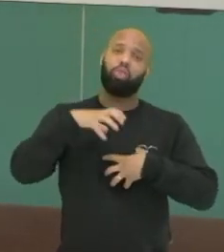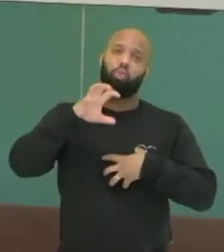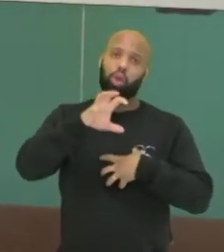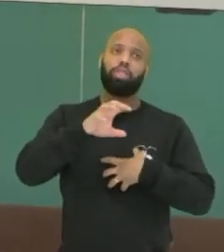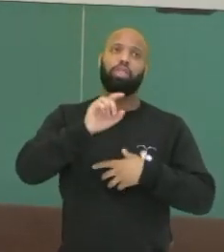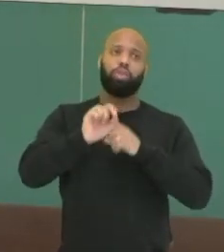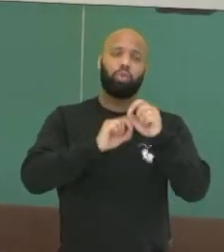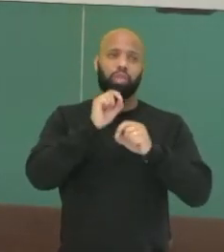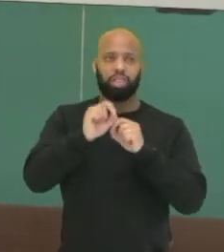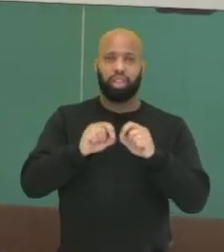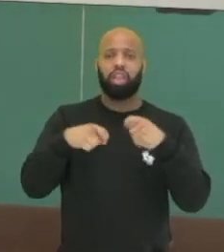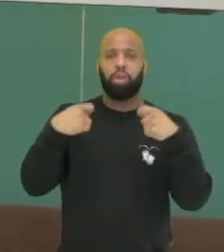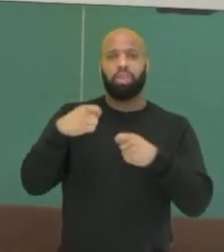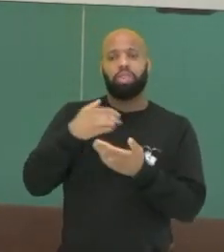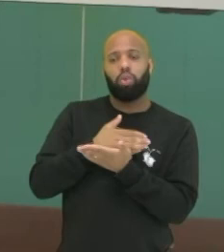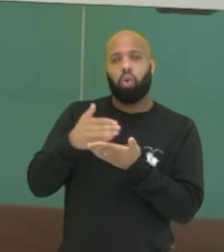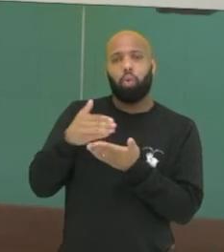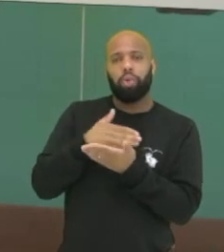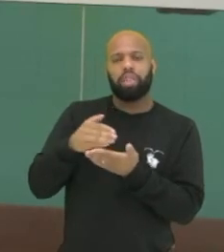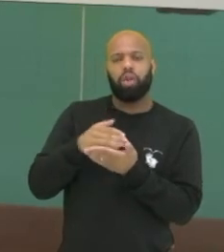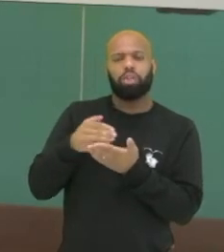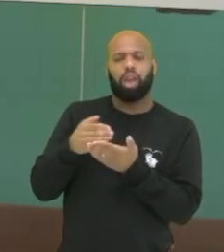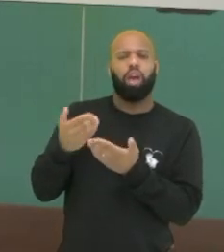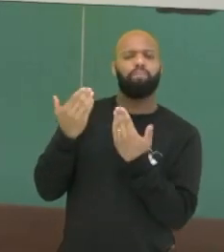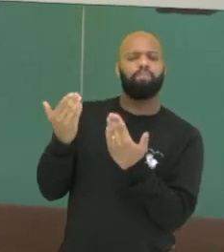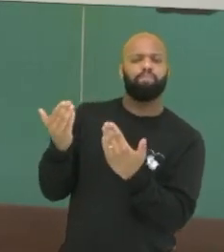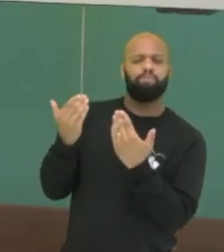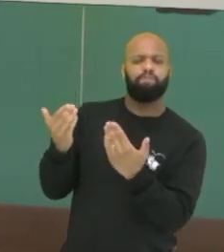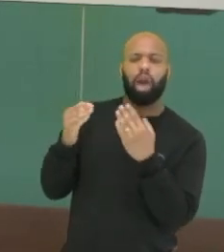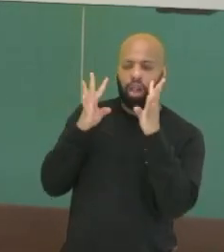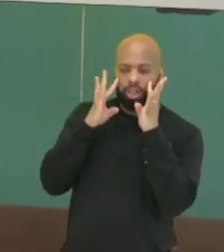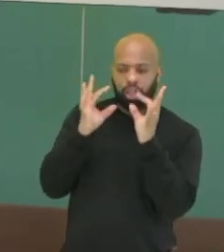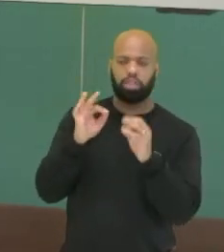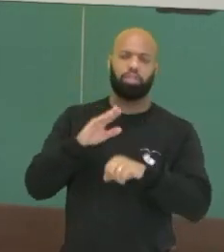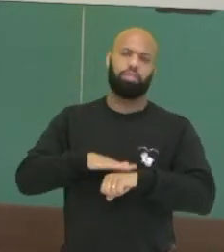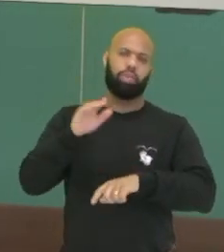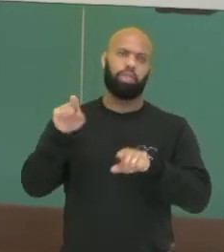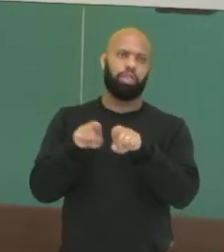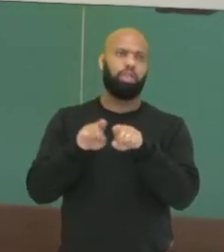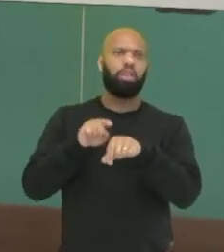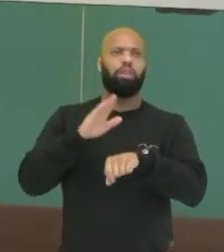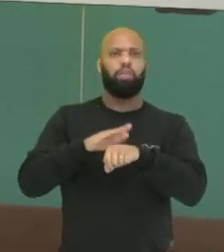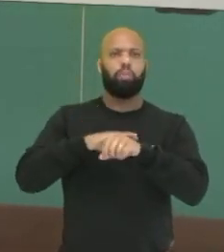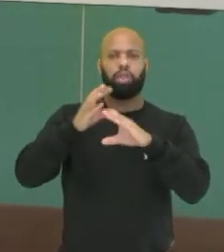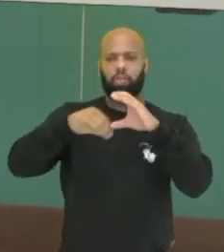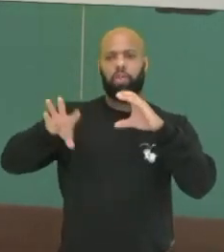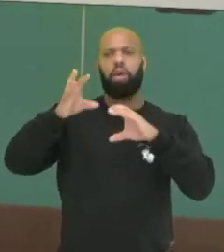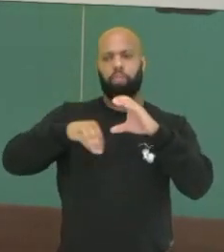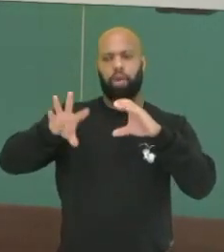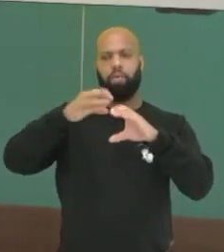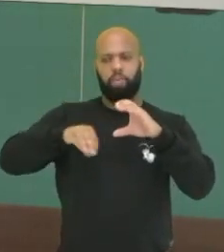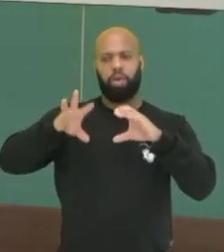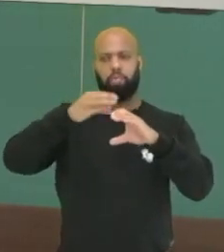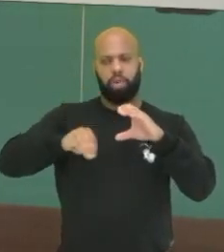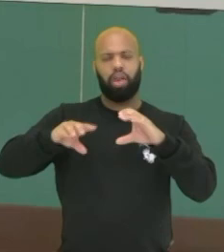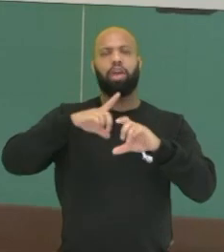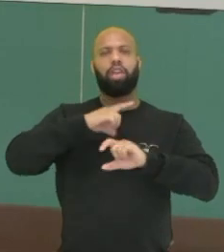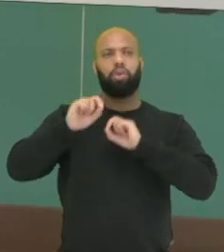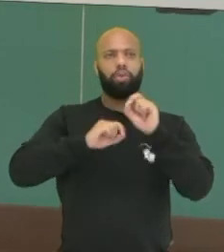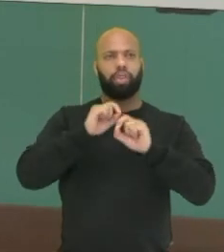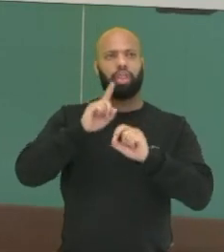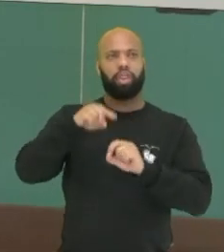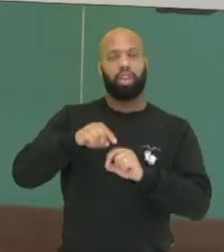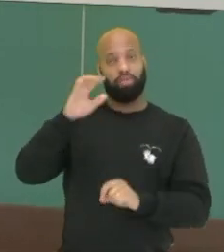também que as pessoas devem começar a checar, ter mais atenção quando repassam uma notícia. Nós temos uma